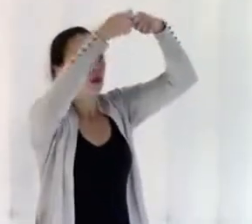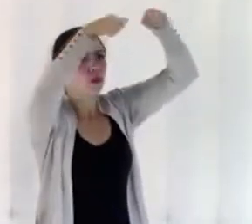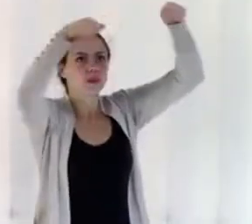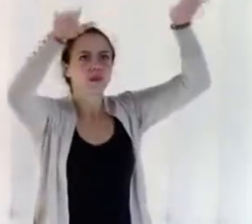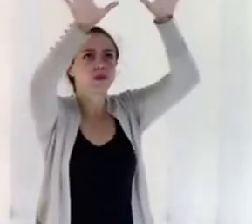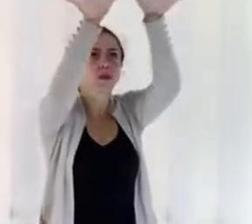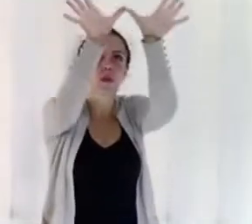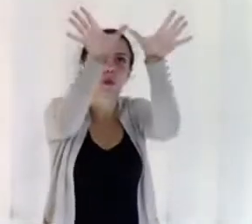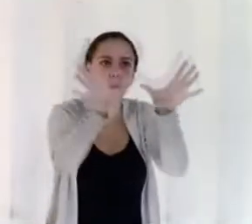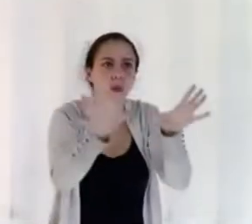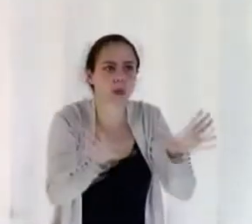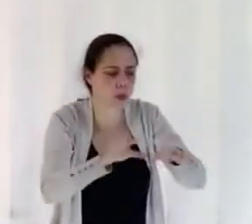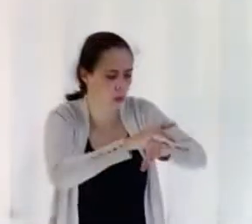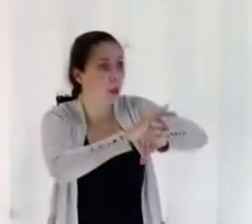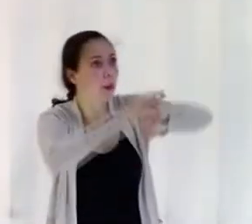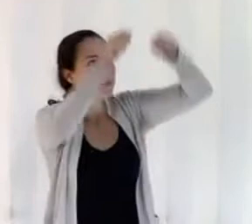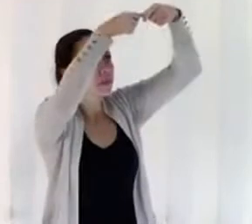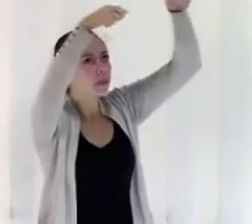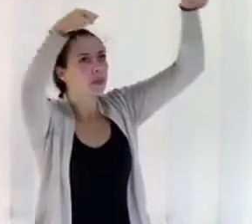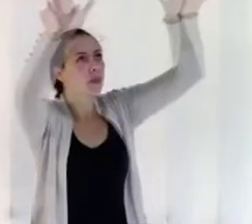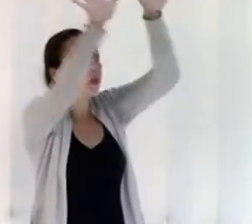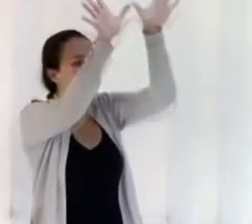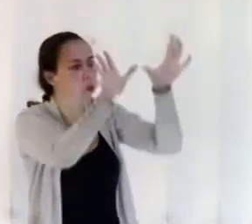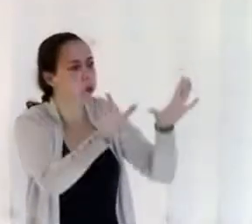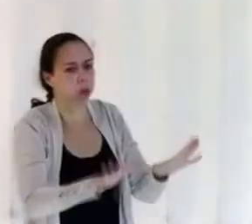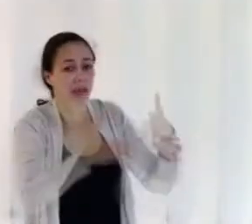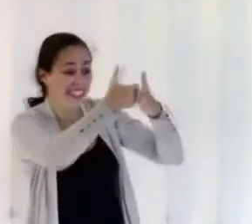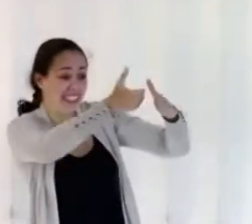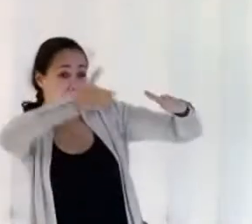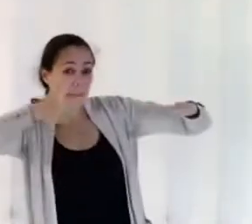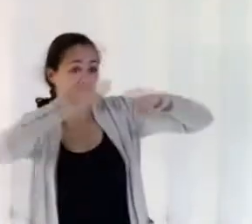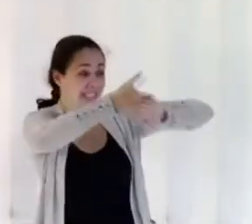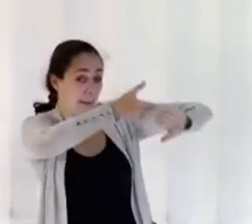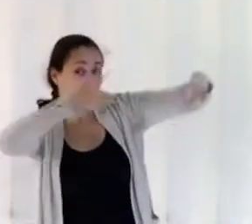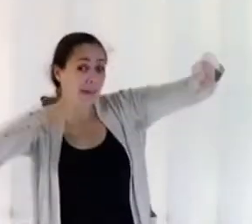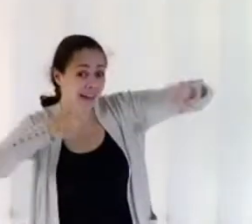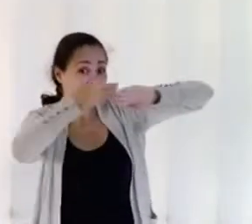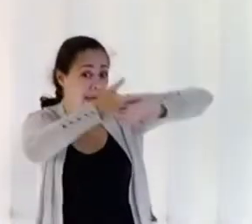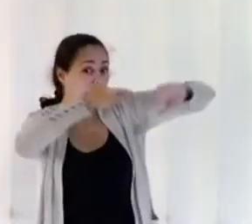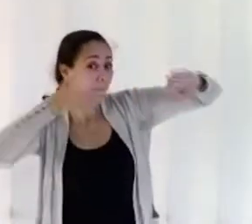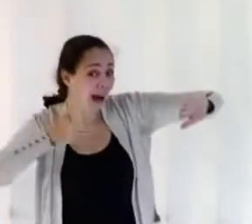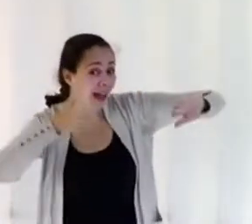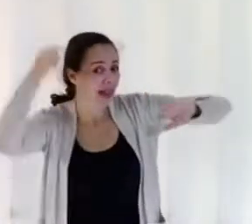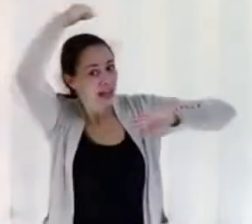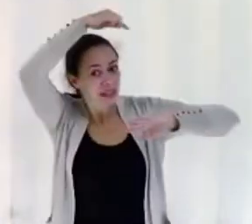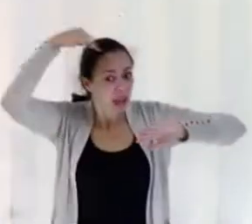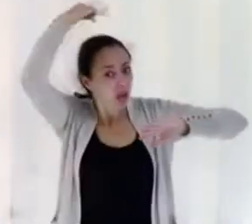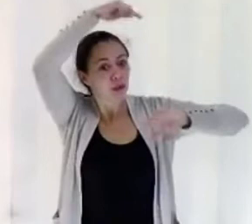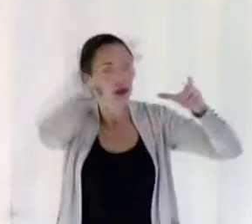e por isso nós temos um acesso total e completo diante de Jesus Cristo.